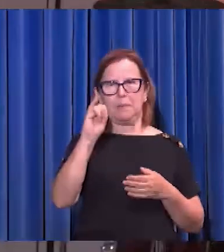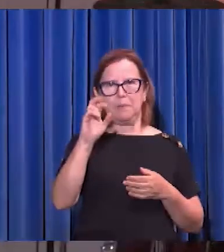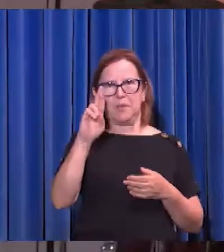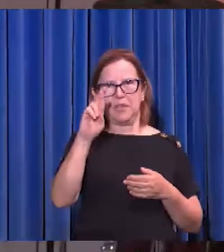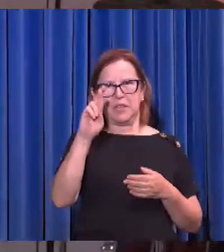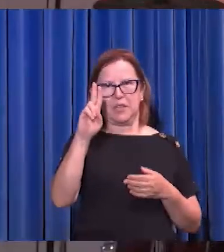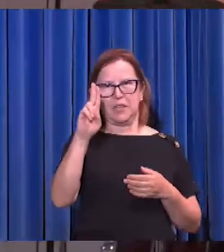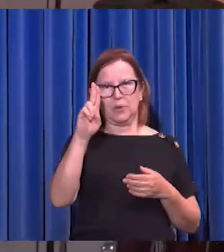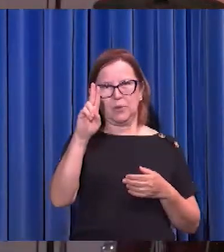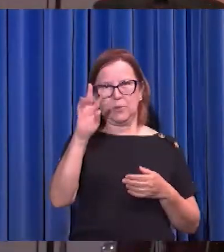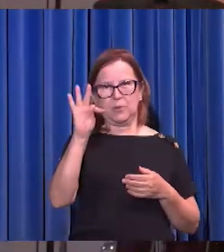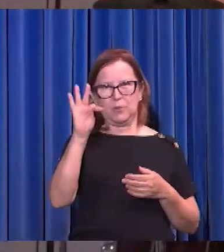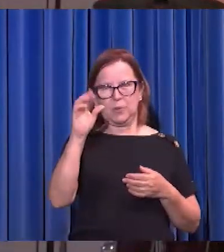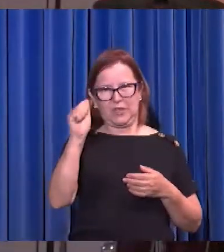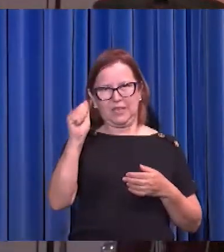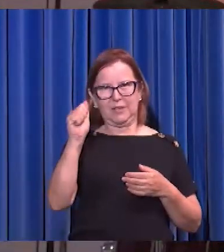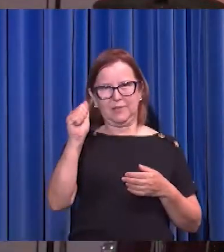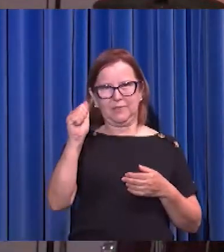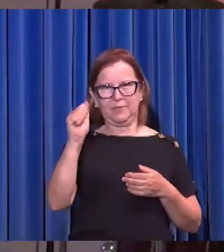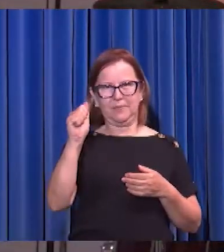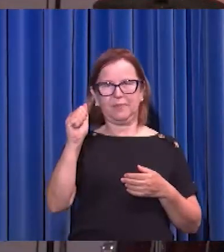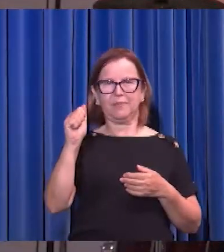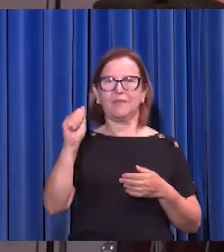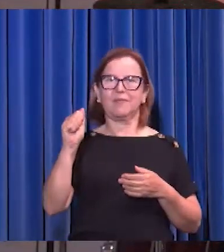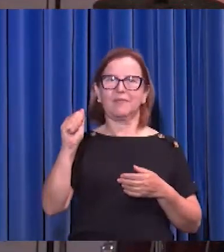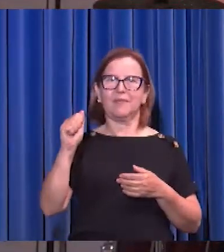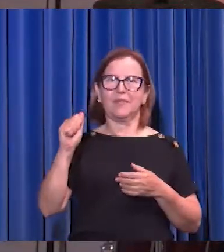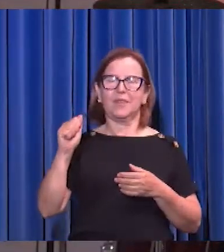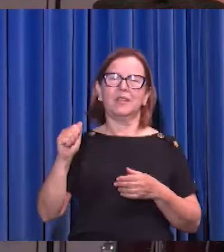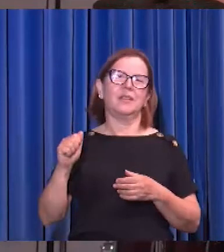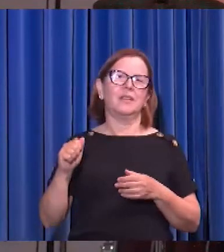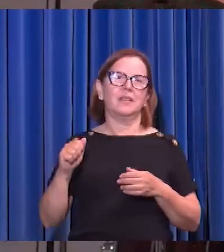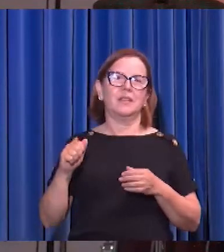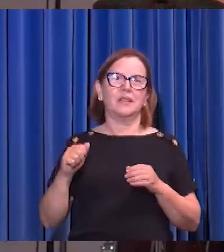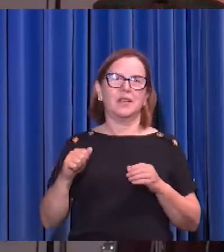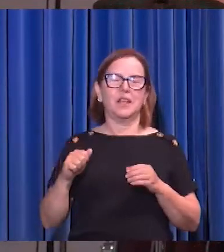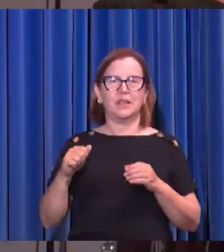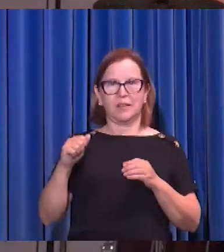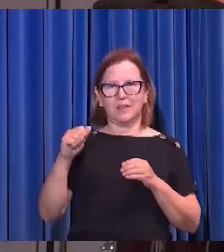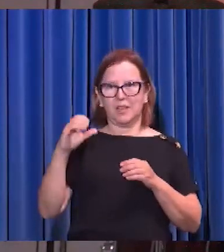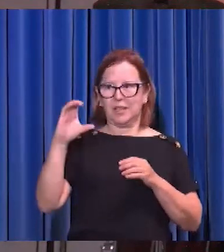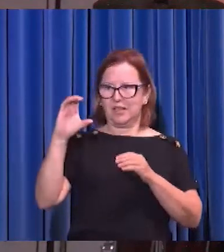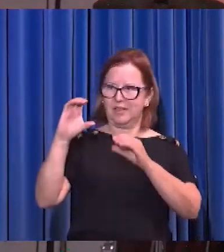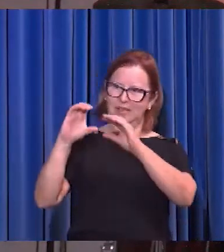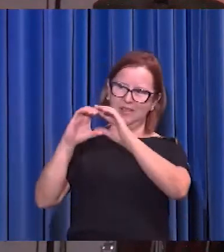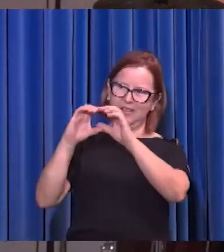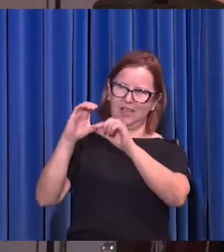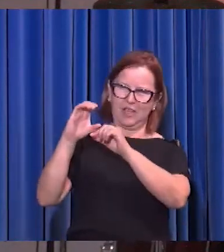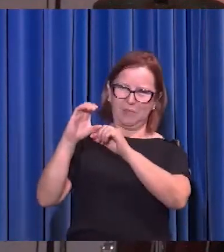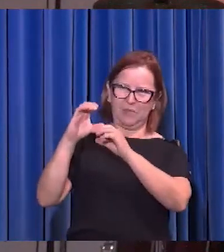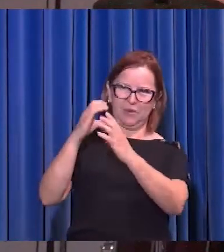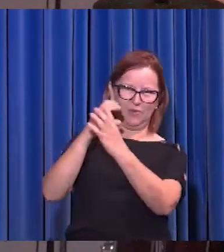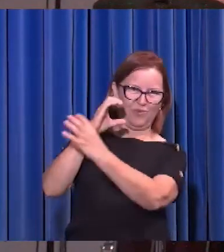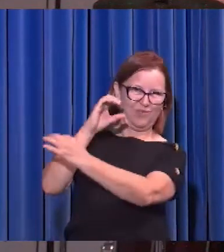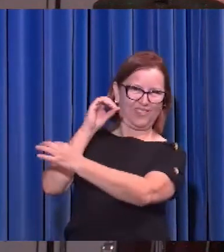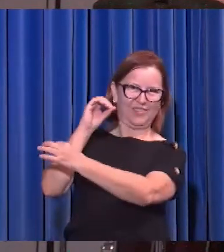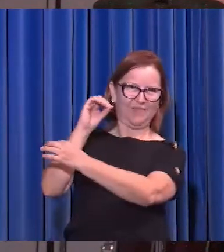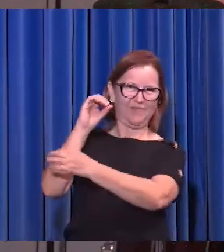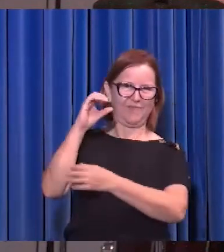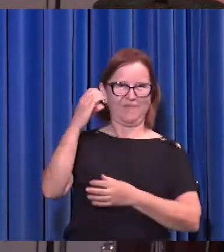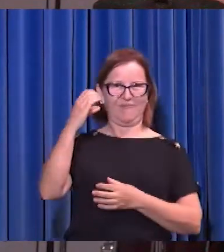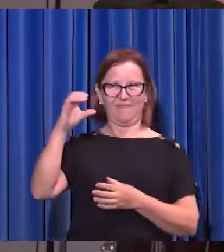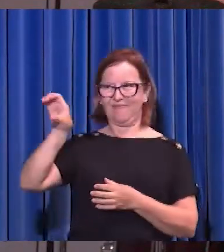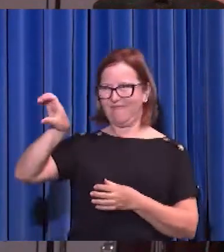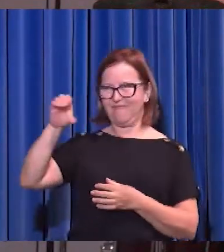A direção do vento, é o que nós podemos saber. Agora, da onde ele está vindo? Qual é o seu destino final? Nós